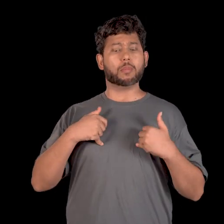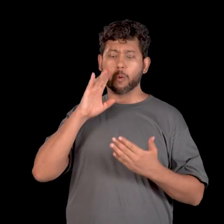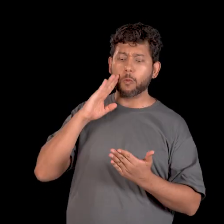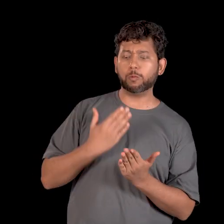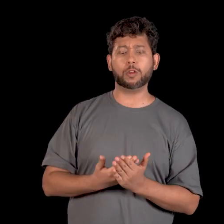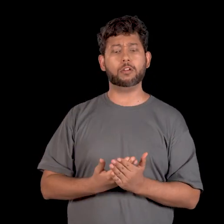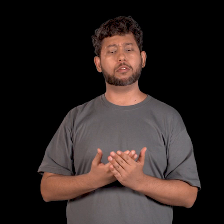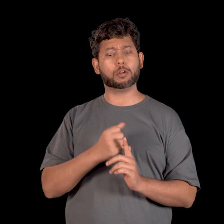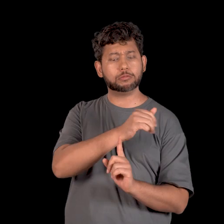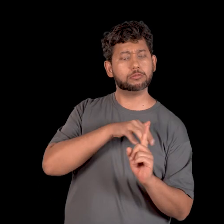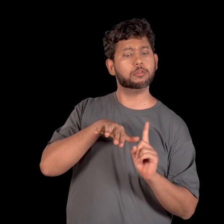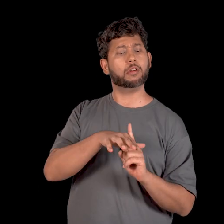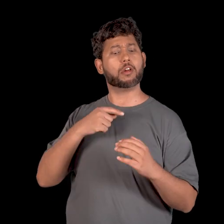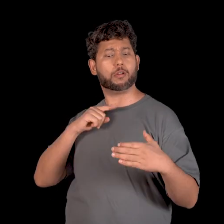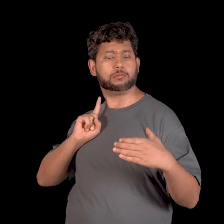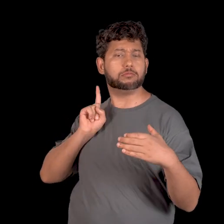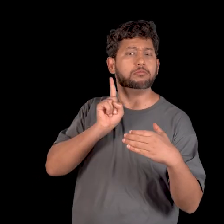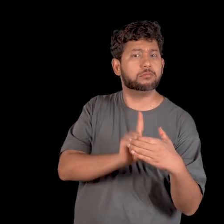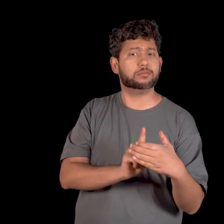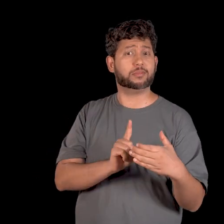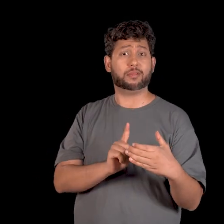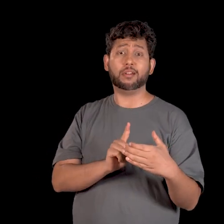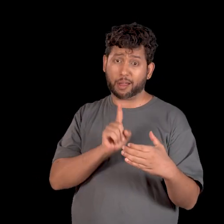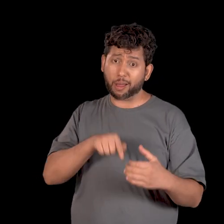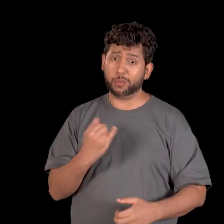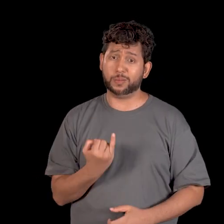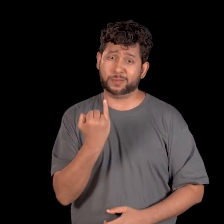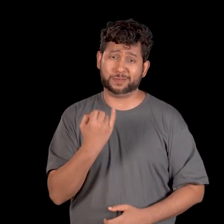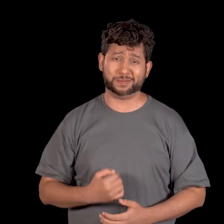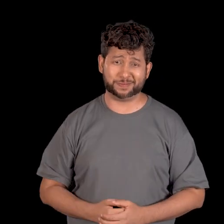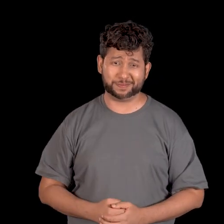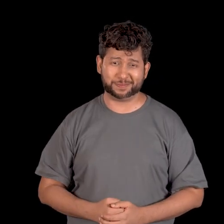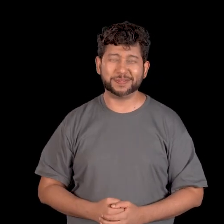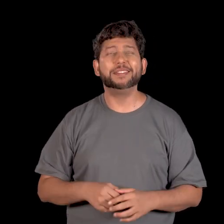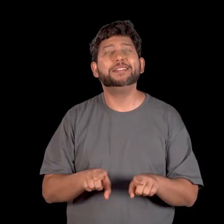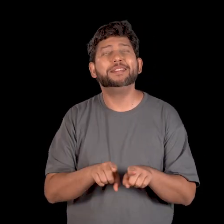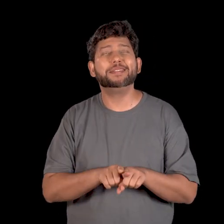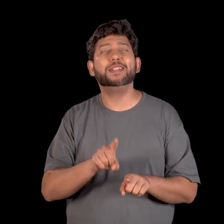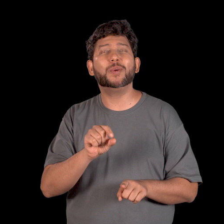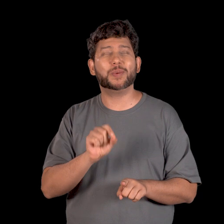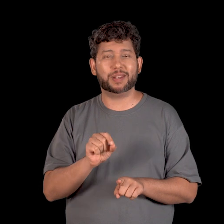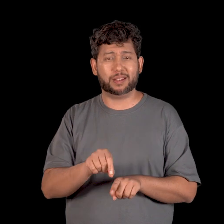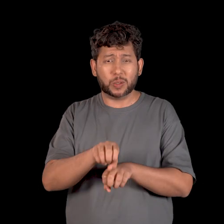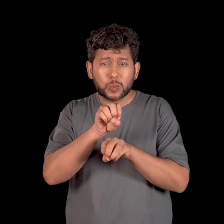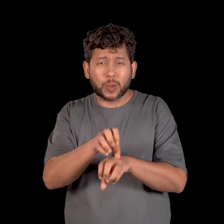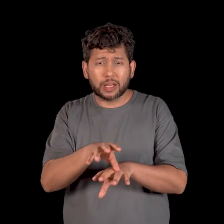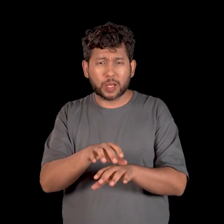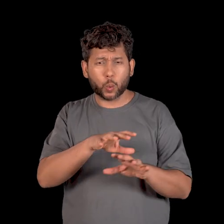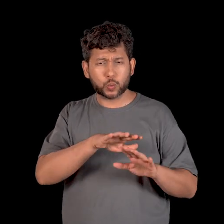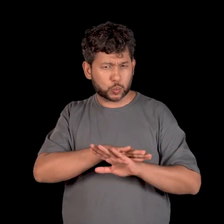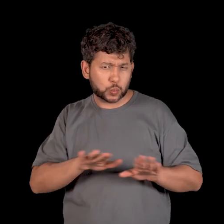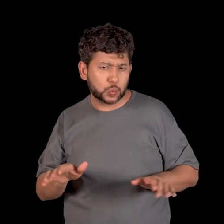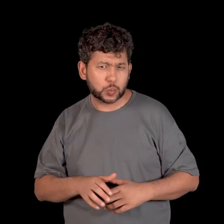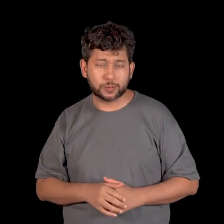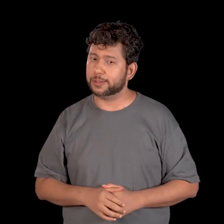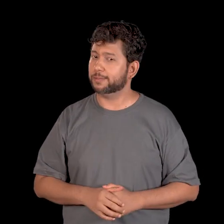desenvolvimento pessoal, elevando nossa autoestima e confiança, dois fatores que sempre influenciam positivamente na carreira. Outra